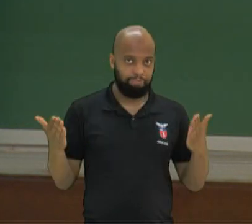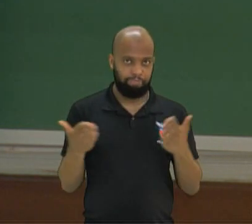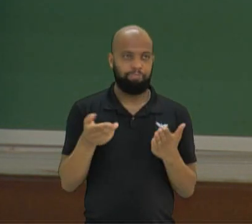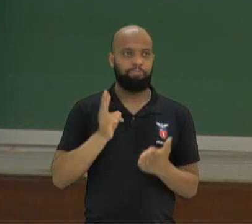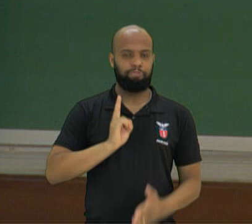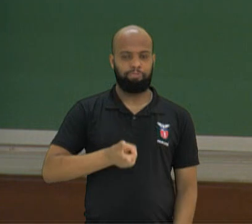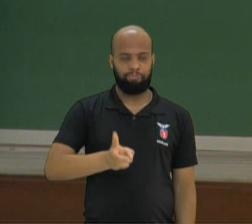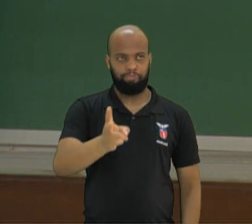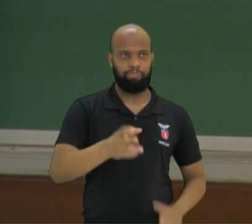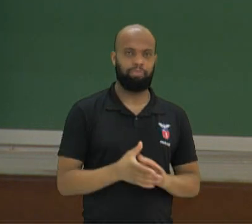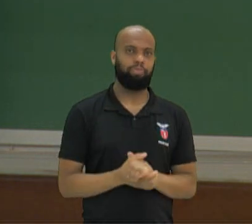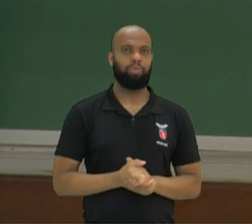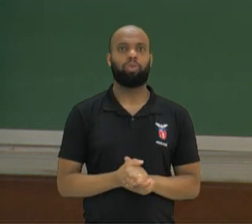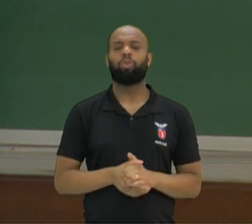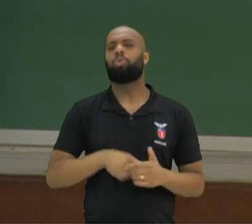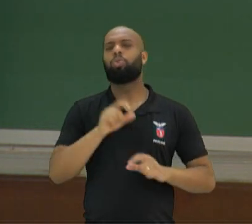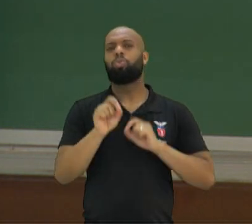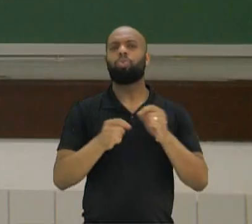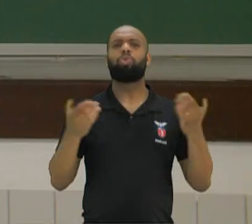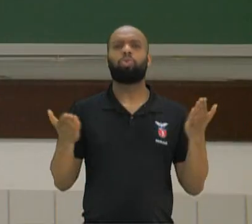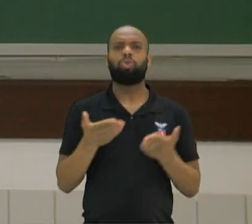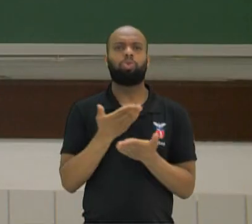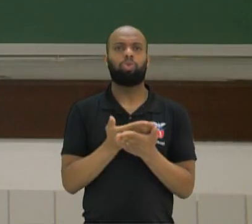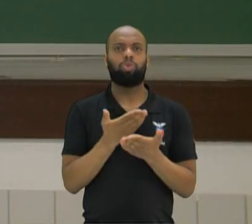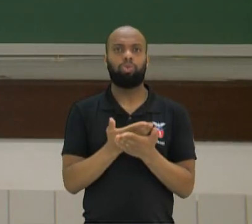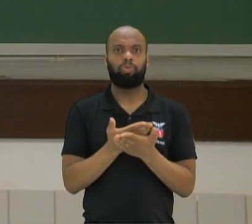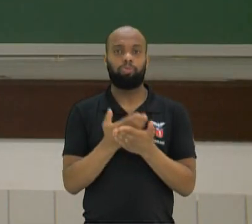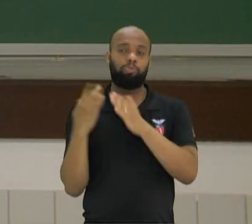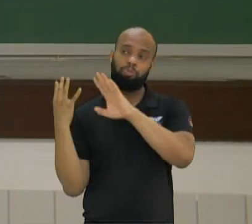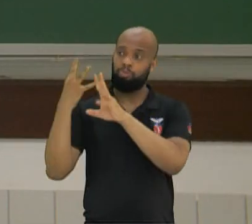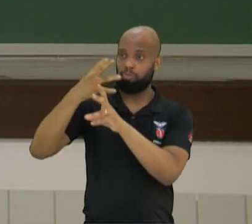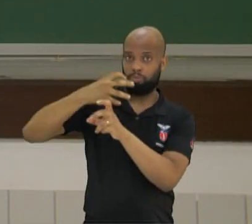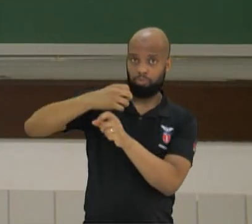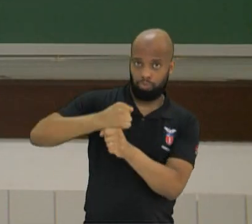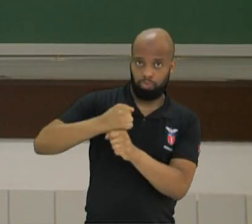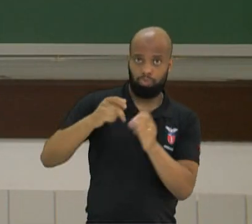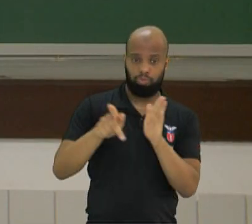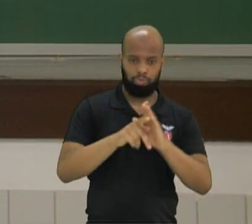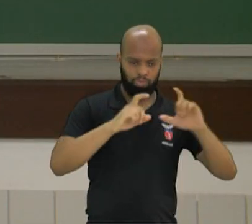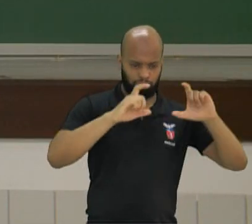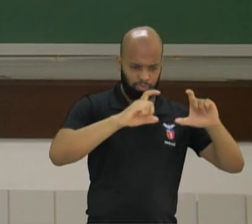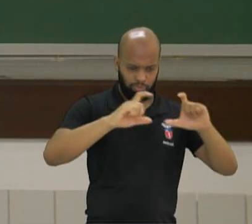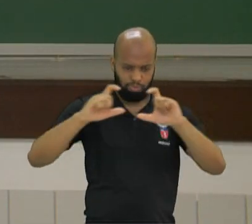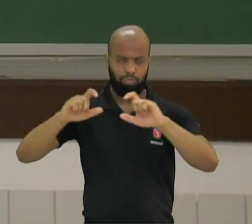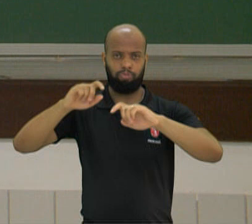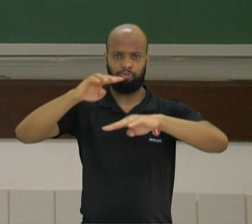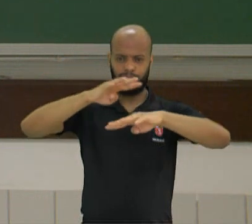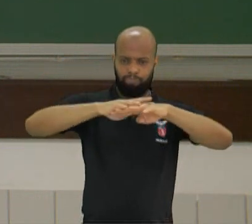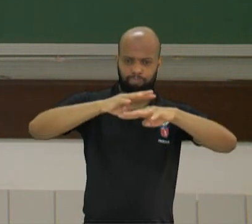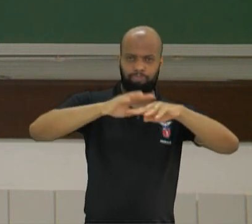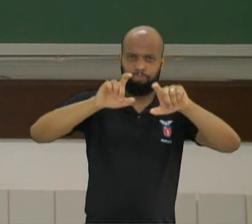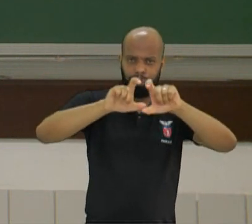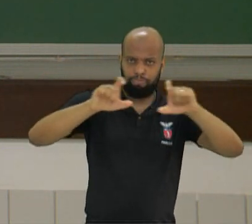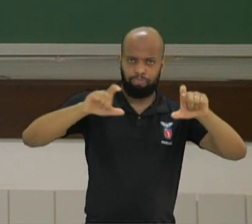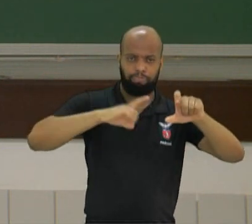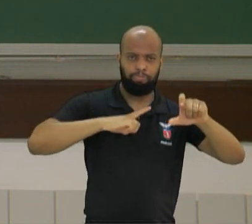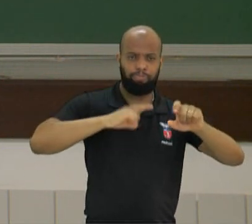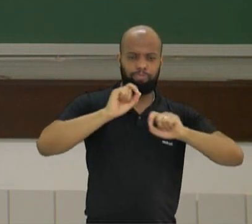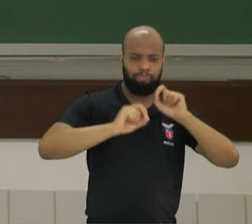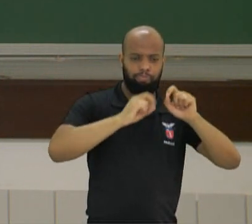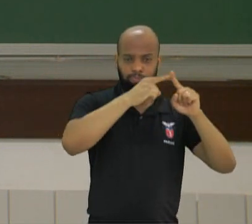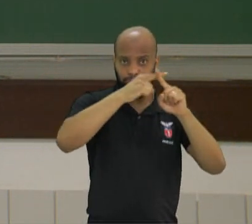lá. O que nós vimos hoje? Hoje nós fizemos uma retomada de expressões algébricas, olhando multiplicação de monômios, divisão de